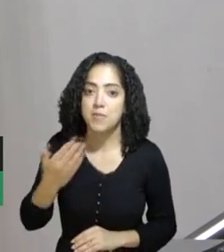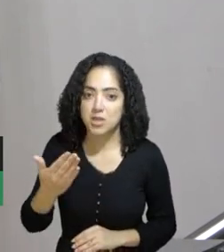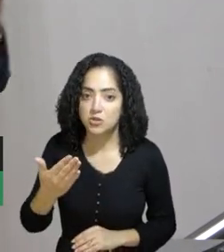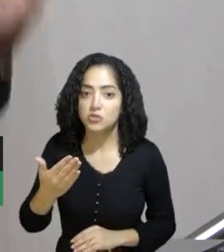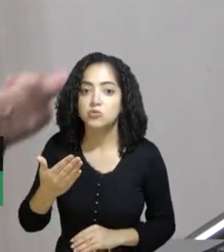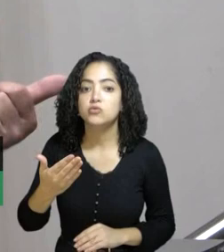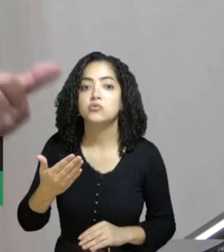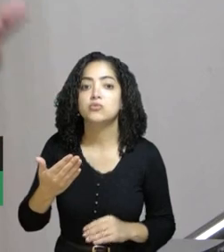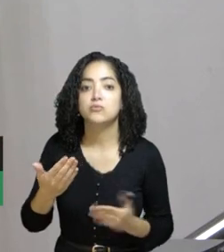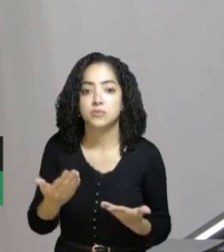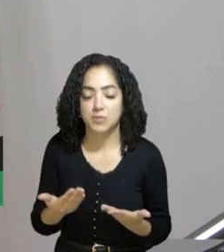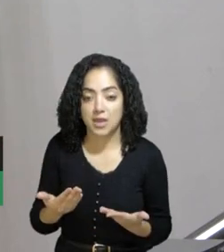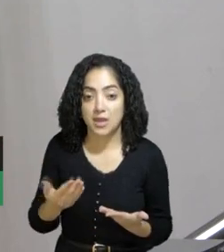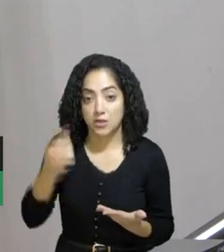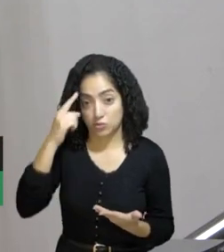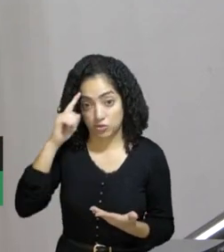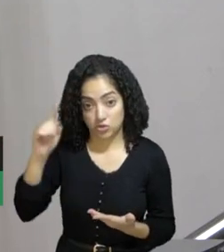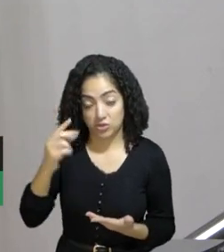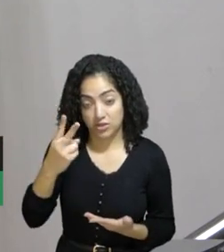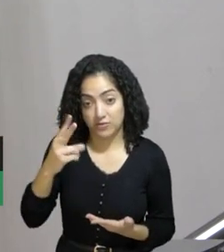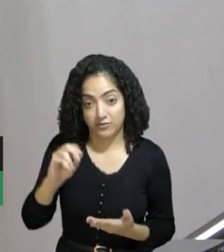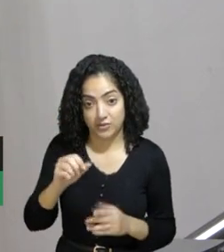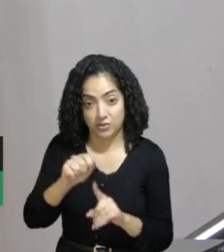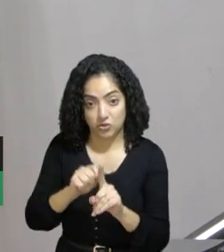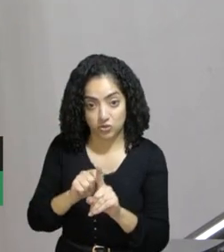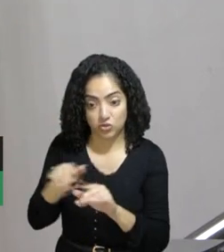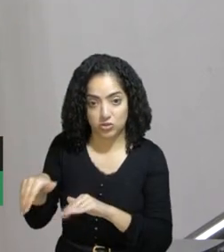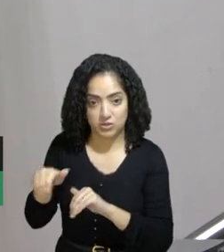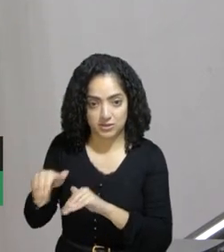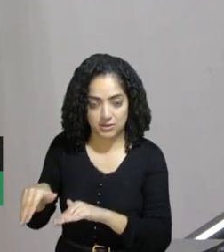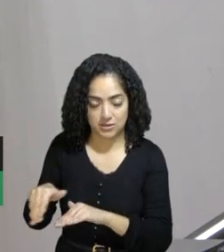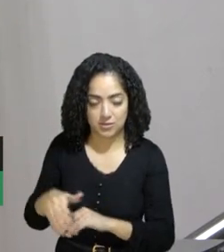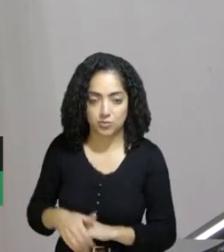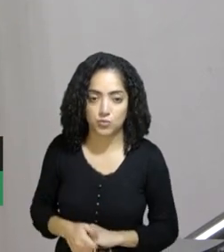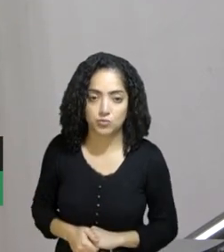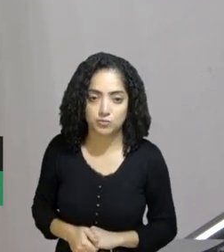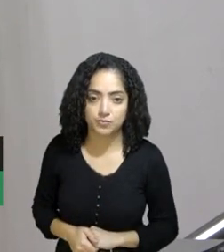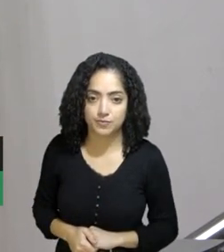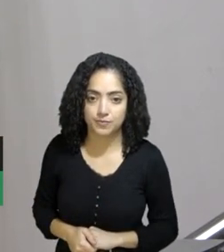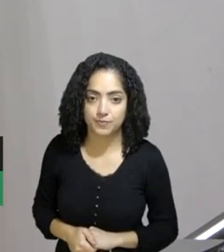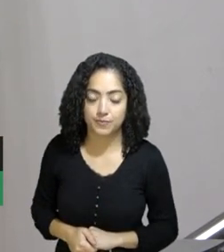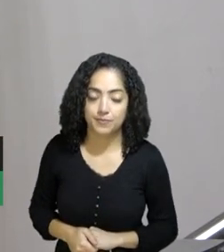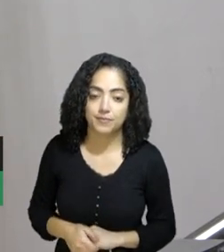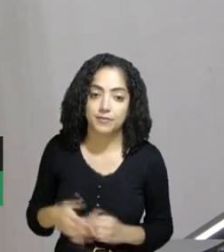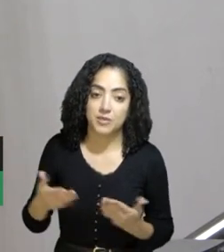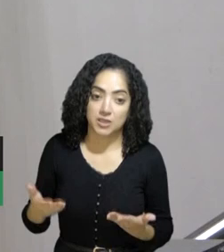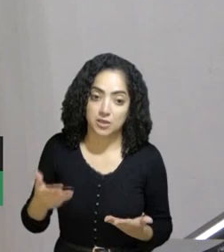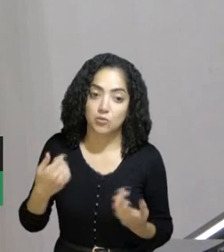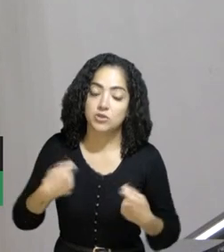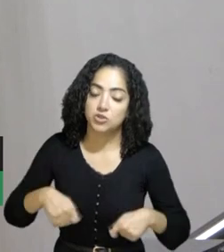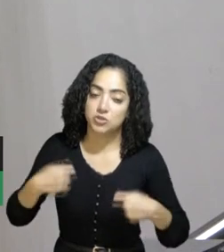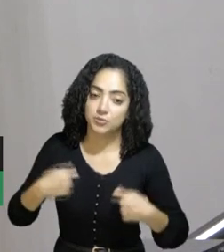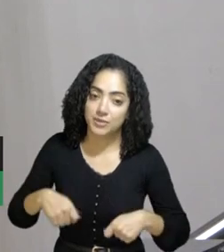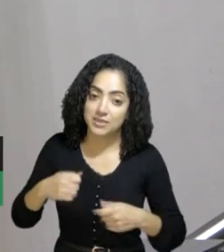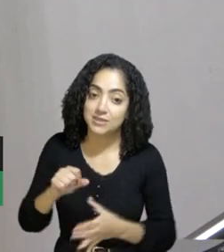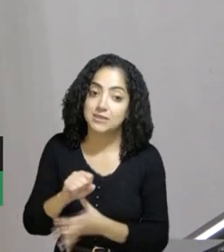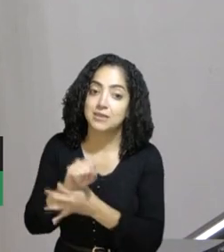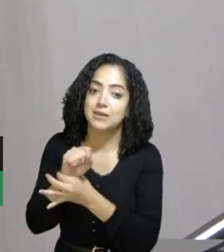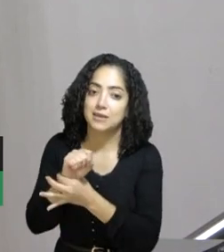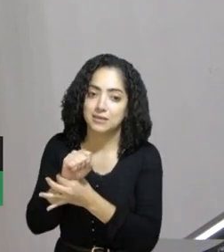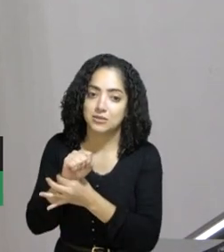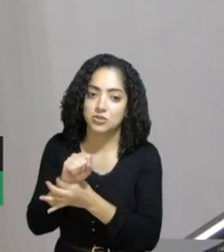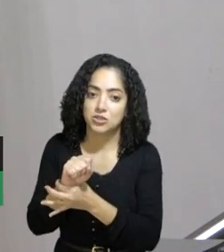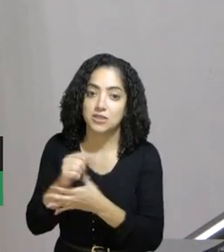reaberto no último dia 20 de setembro de 2023. Senhores, precisamos garantir que esse